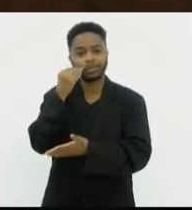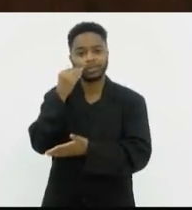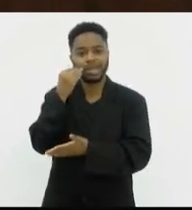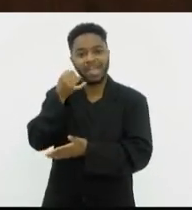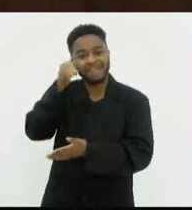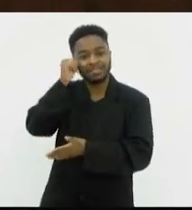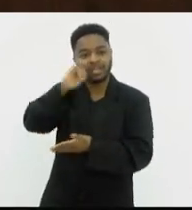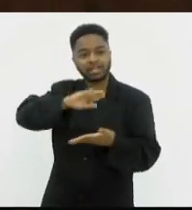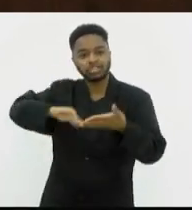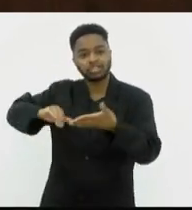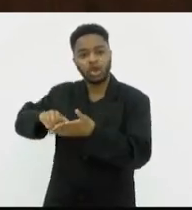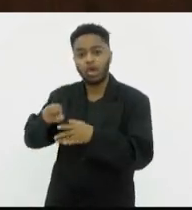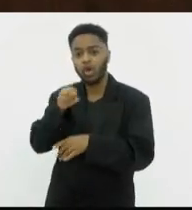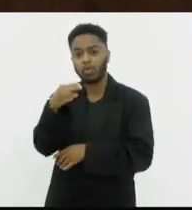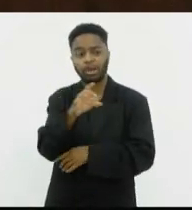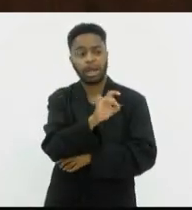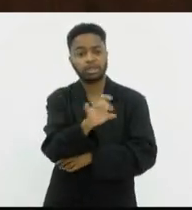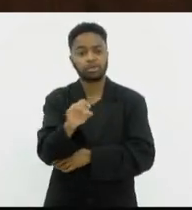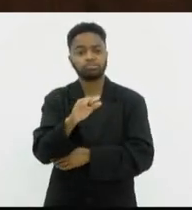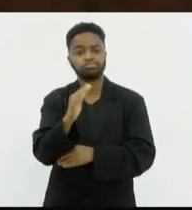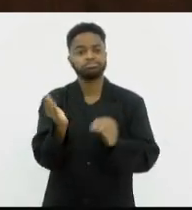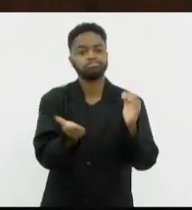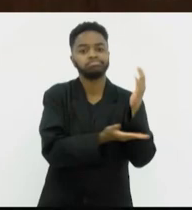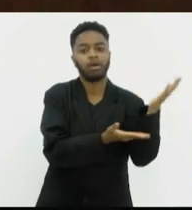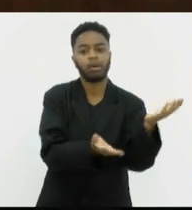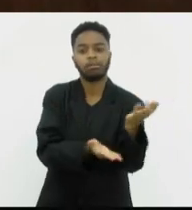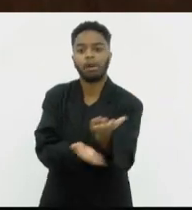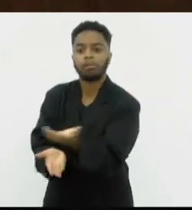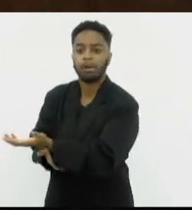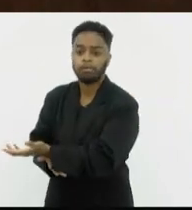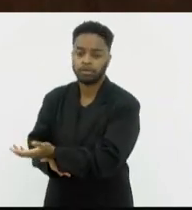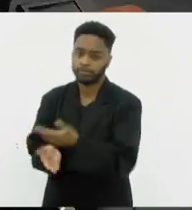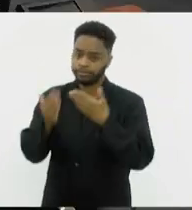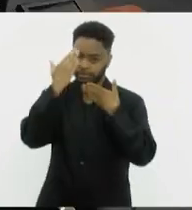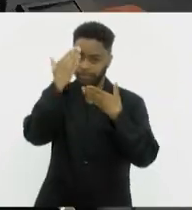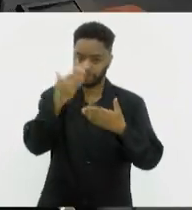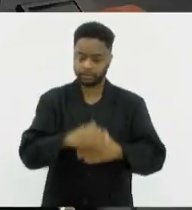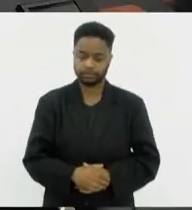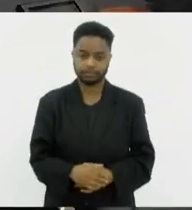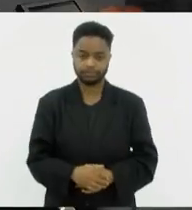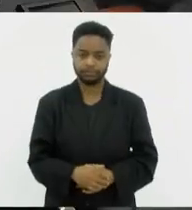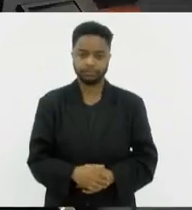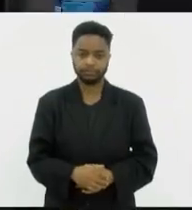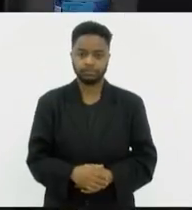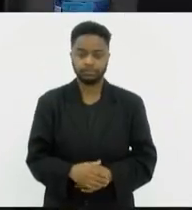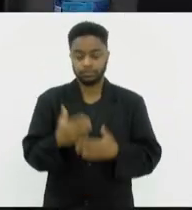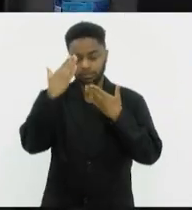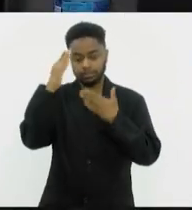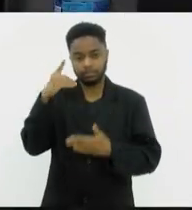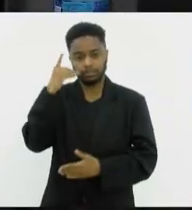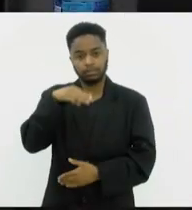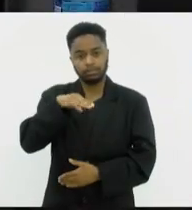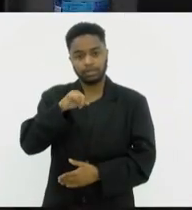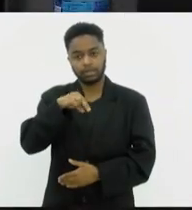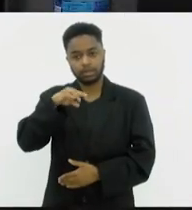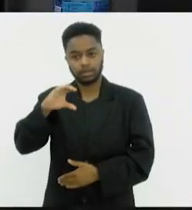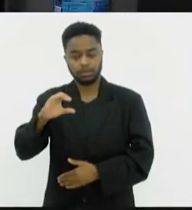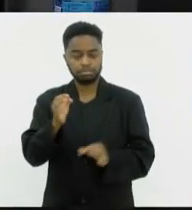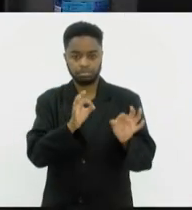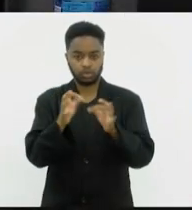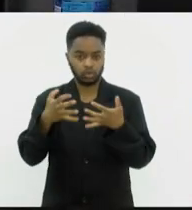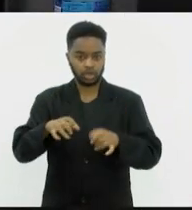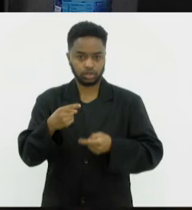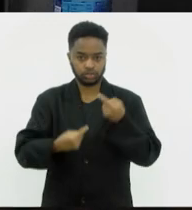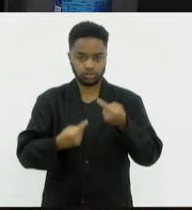ou que cada um vá com um machadinho lá tirar um pedaço dela. Obrigado. Muito obrigado, meu nobre deputado. Não havendo mais quem